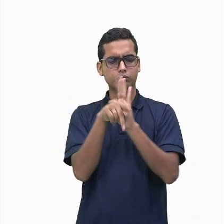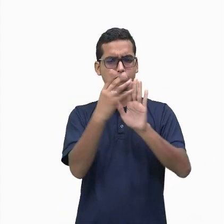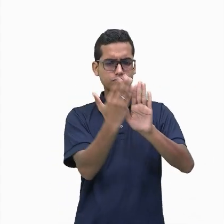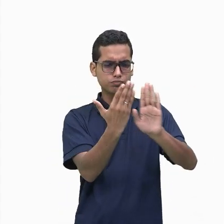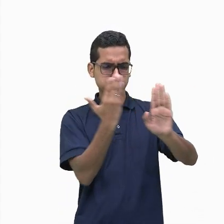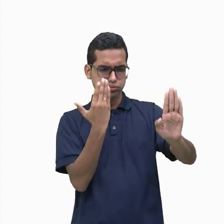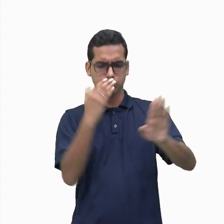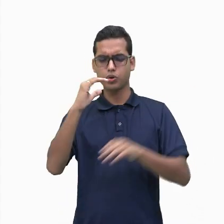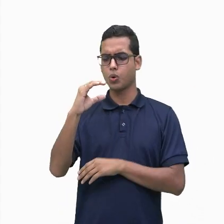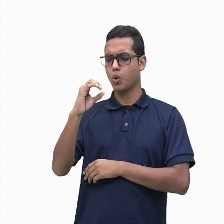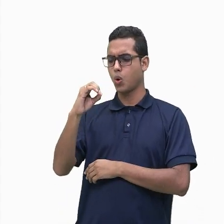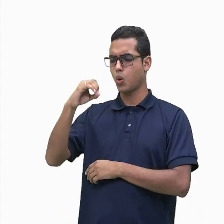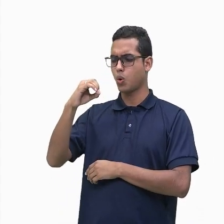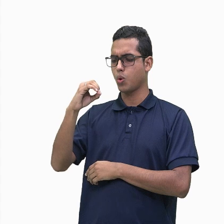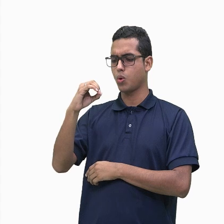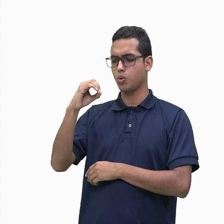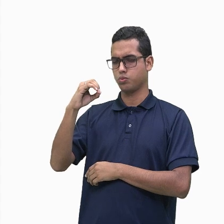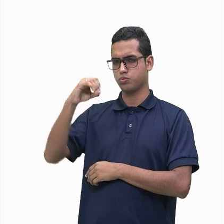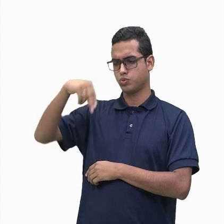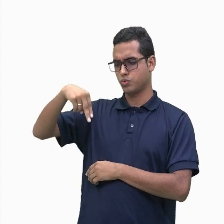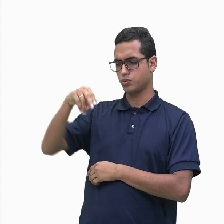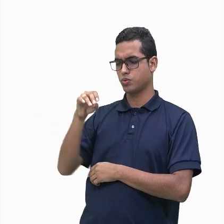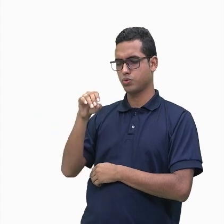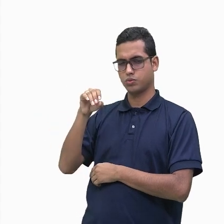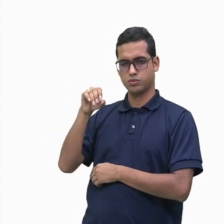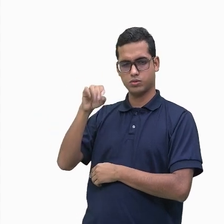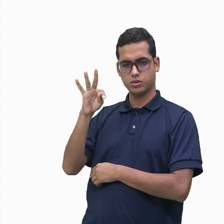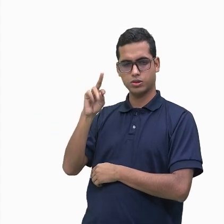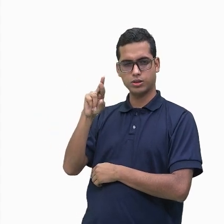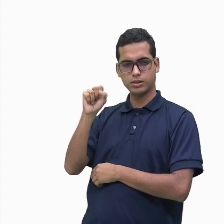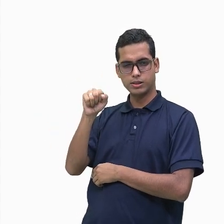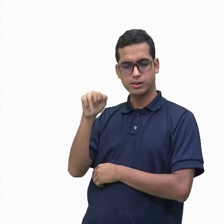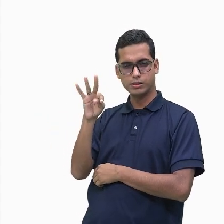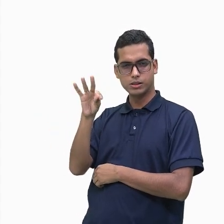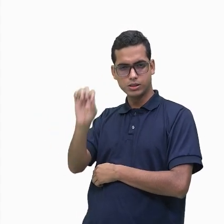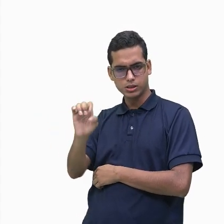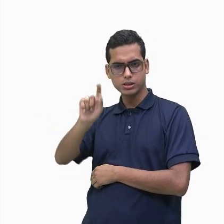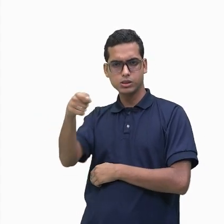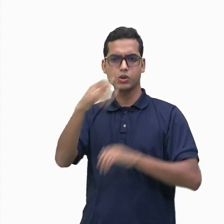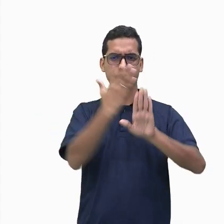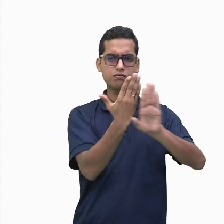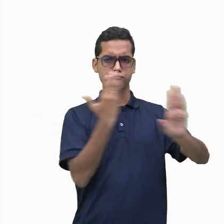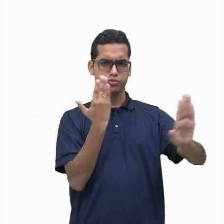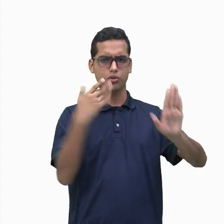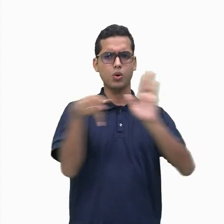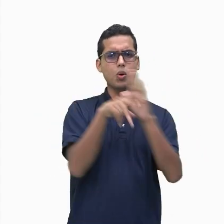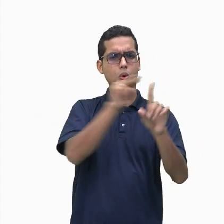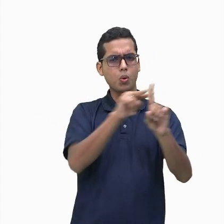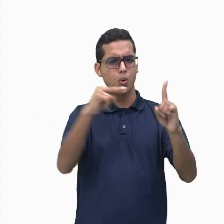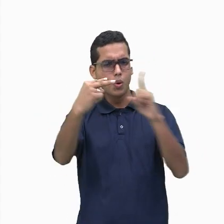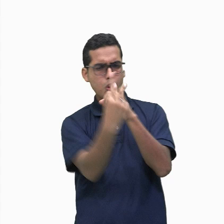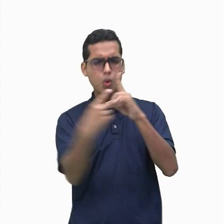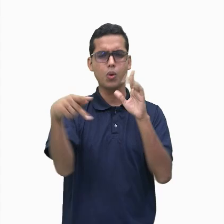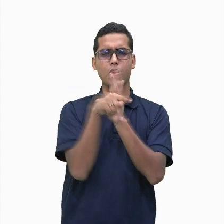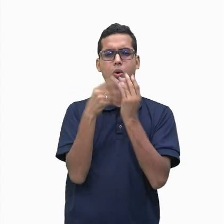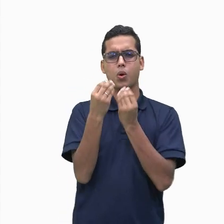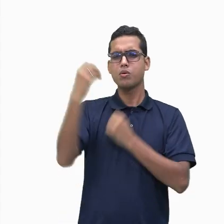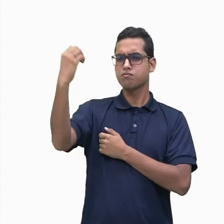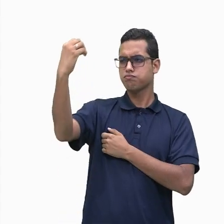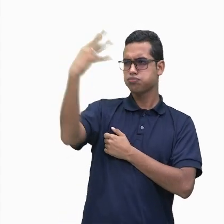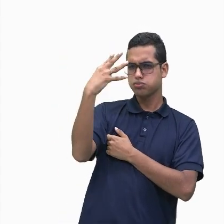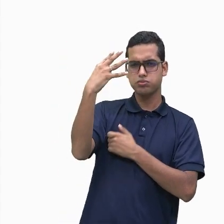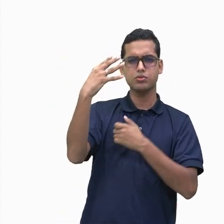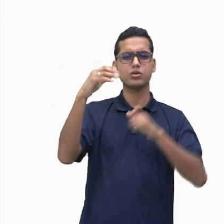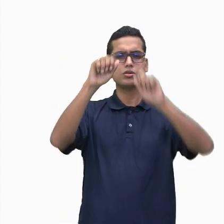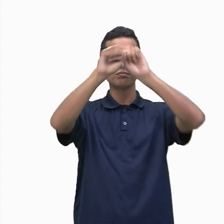luz e sombra e exige bons conhecimentos em perspectivas, efeitos físicos da luz, dos